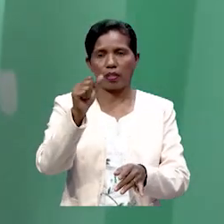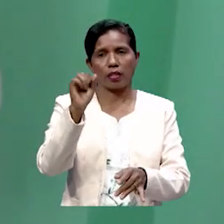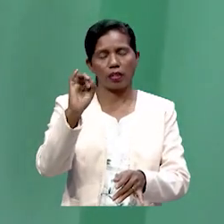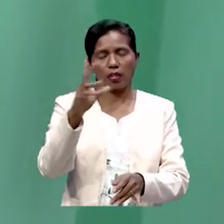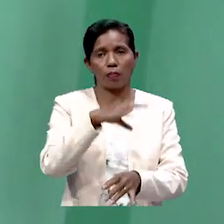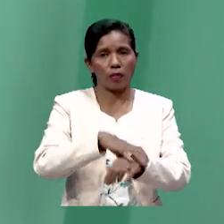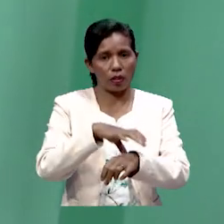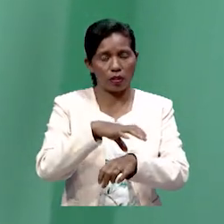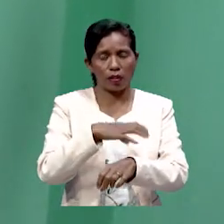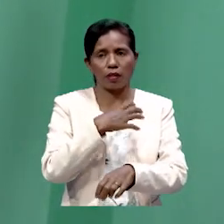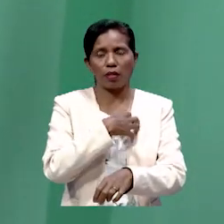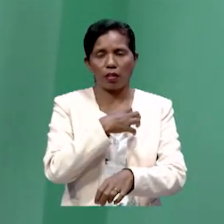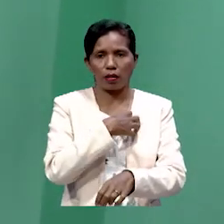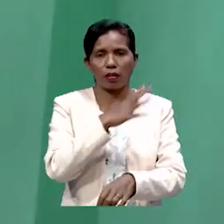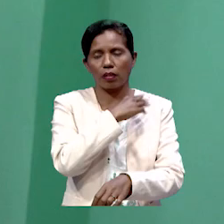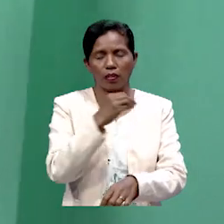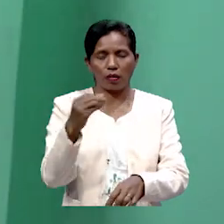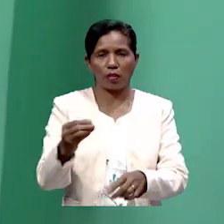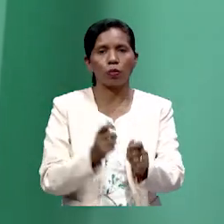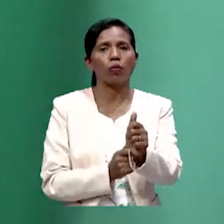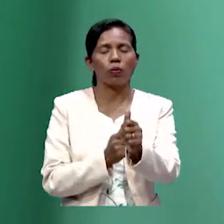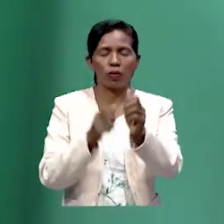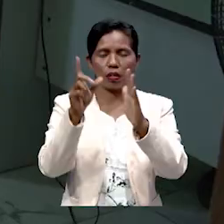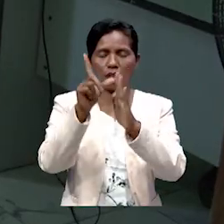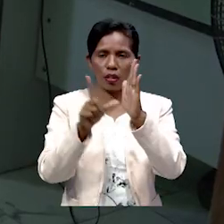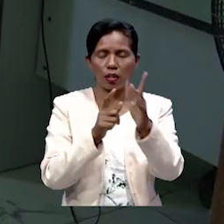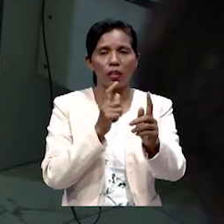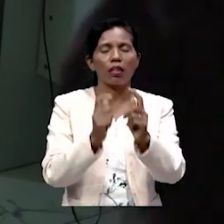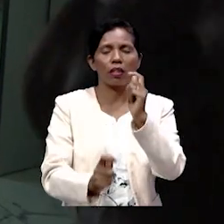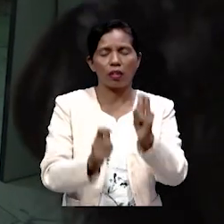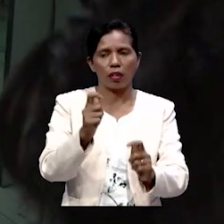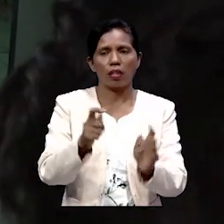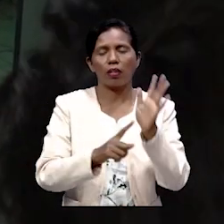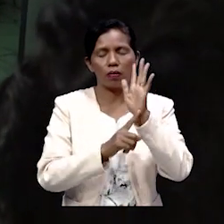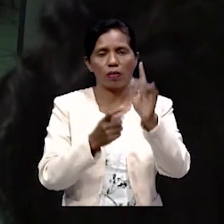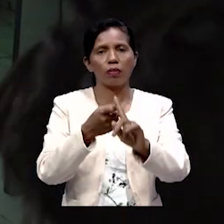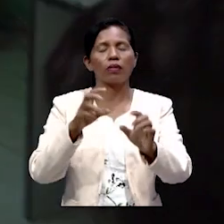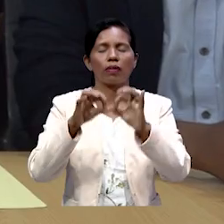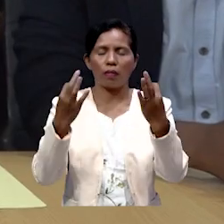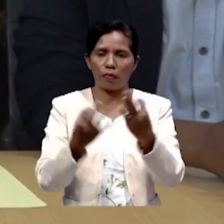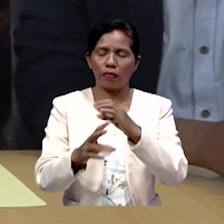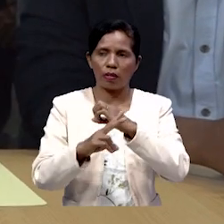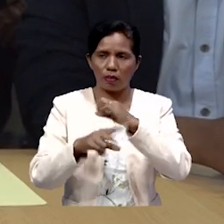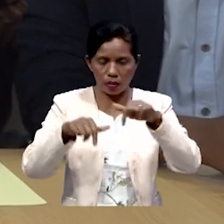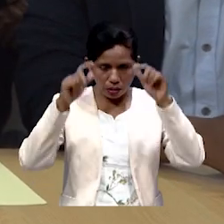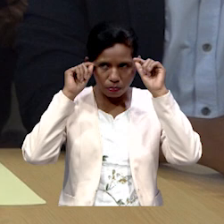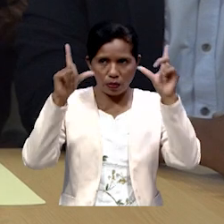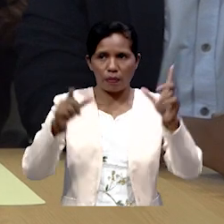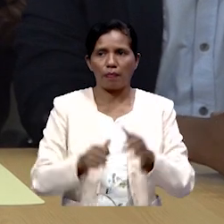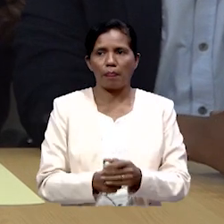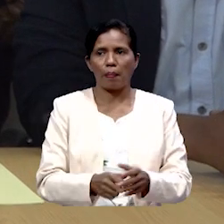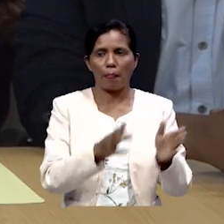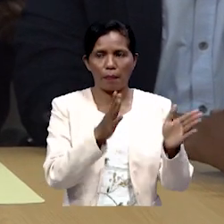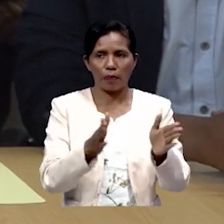halo detenção no busca ba jea ba mandado tribunal no keisa husi familia vítima Sira e Timor. Proceso irene,